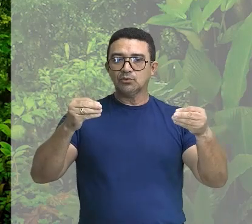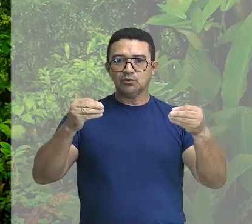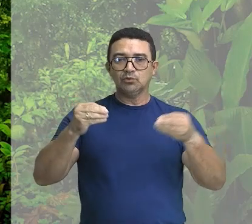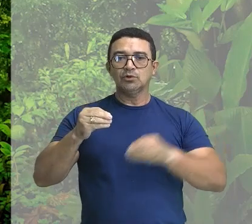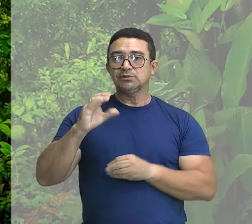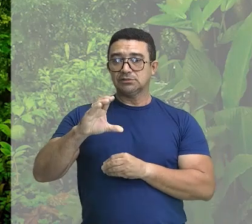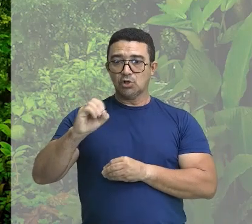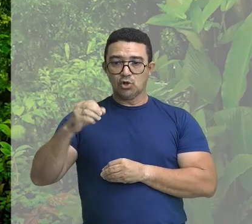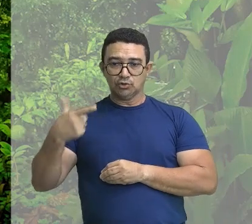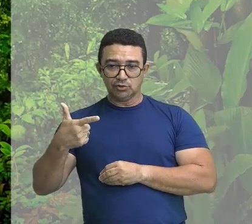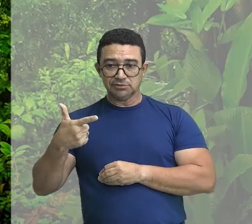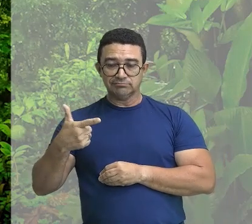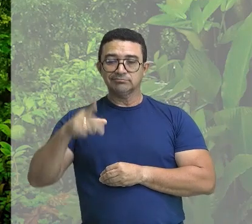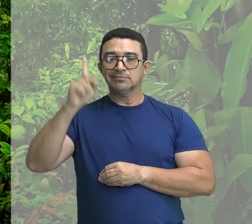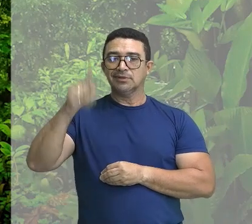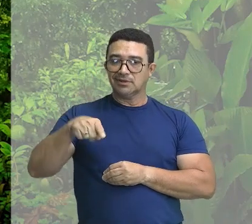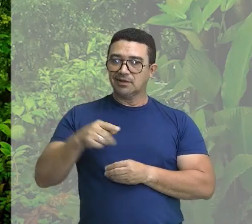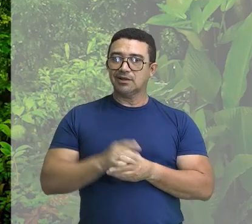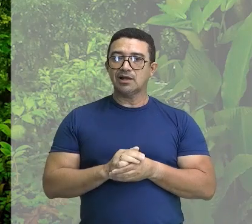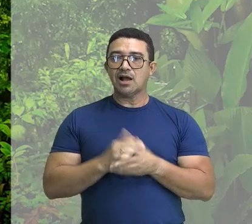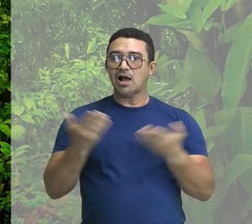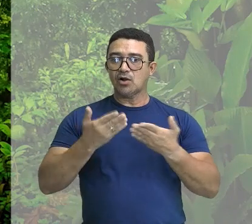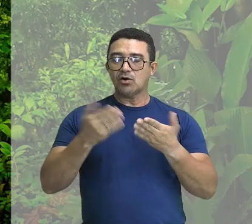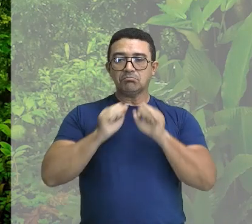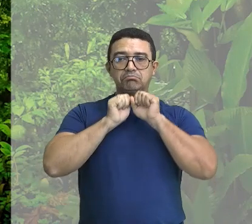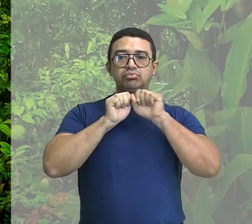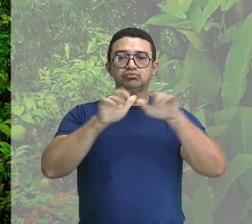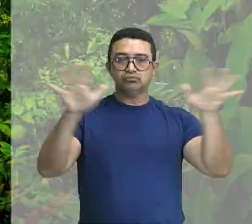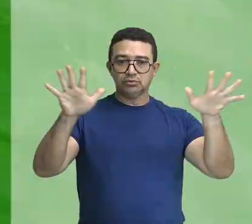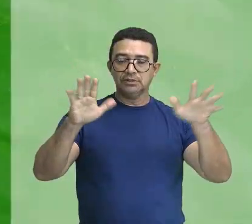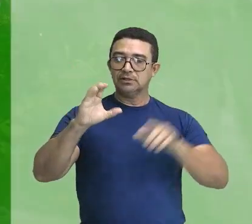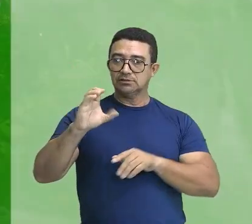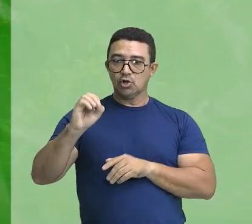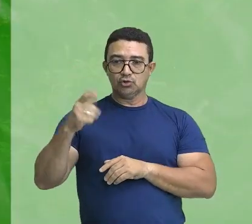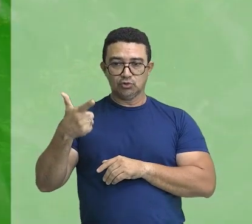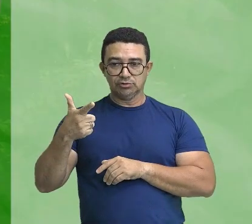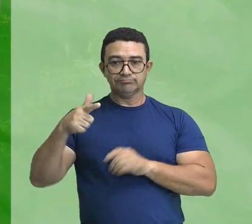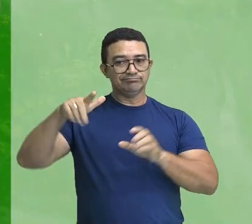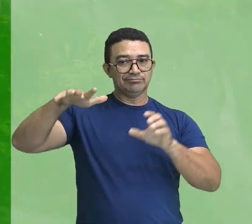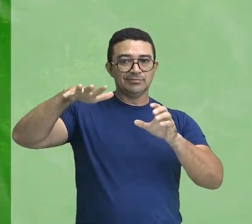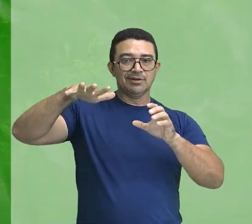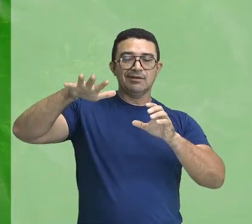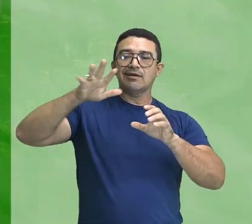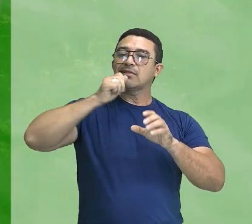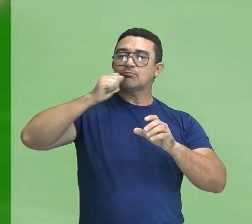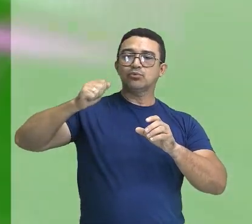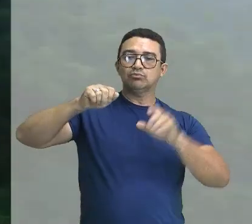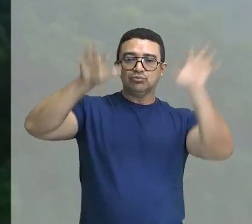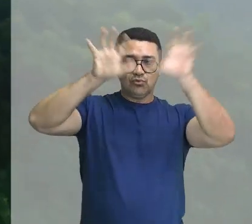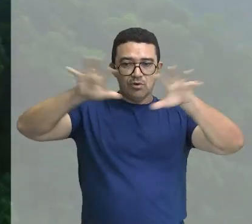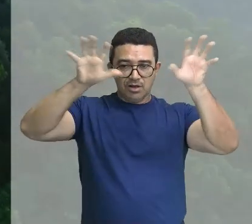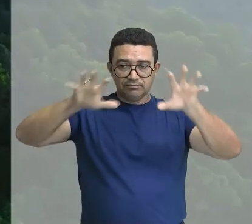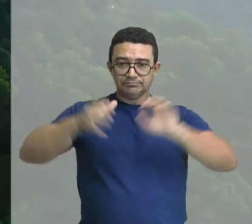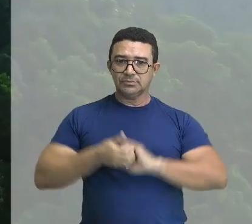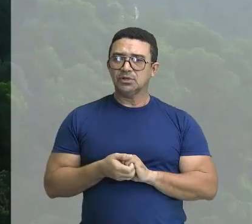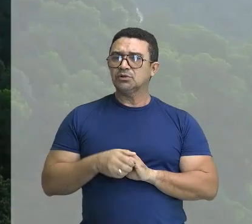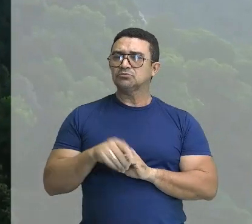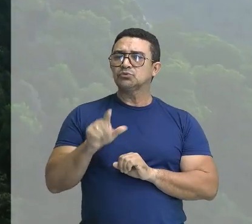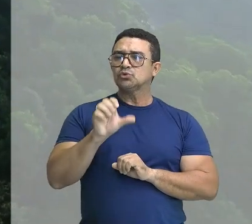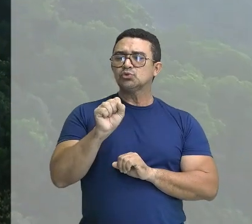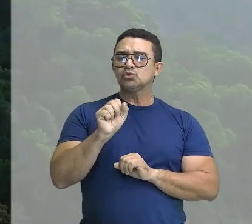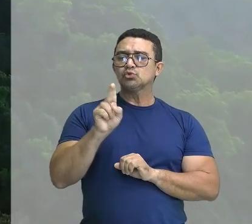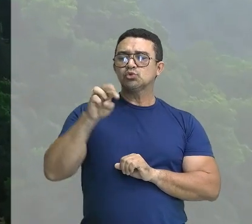em um grande emissor de dióxido de carbono na atmosfera. Mas você sabe o que é um sumidouro? Os sumidouros